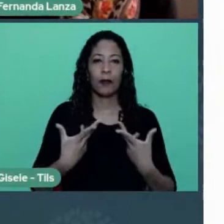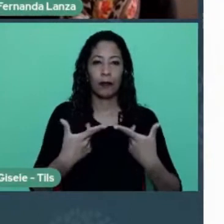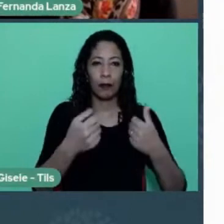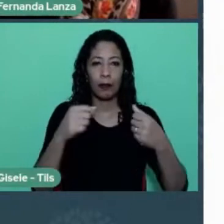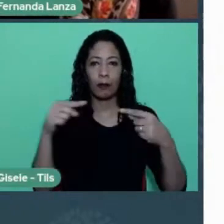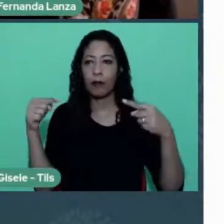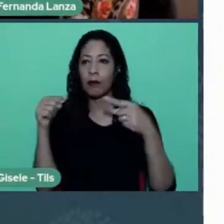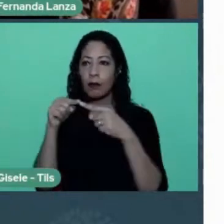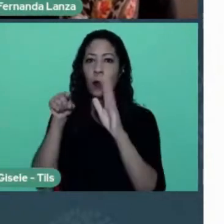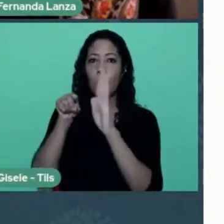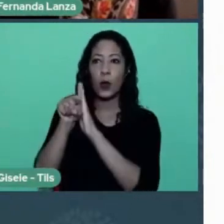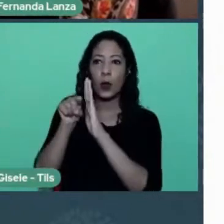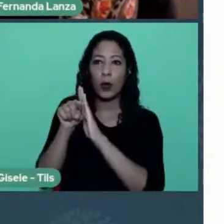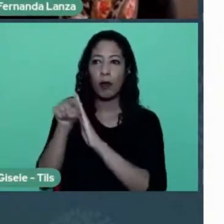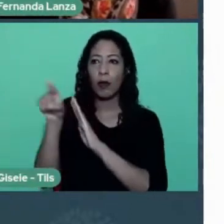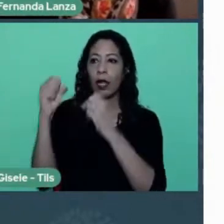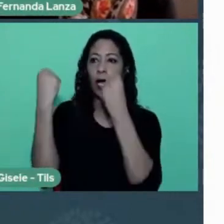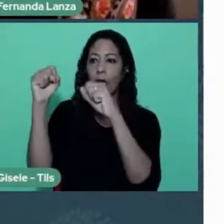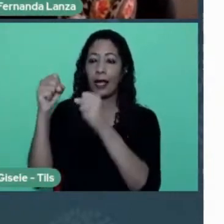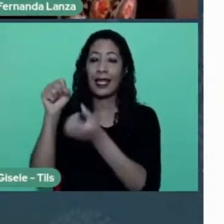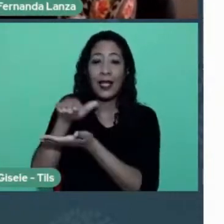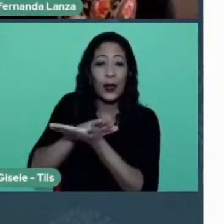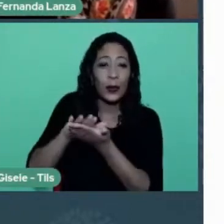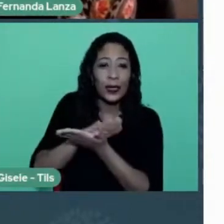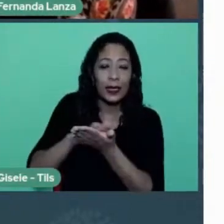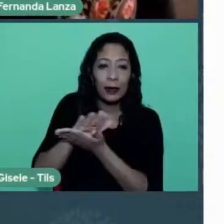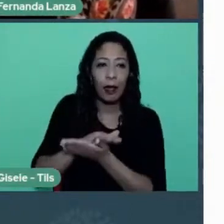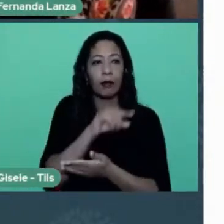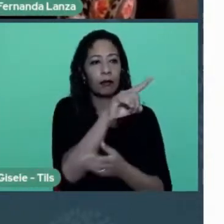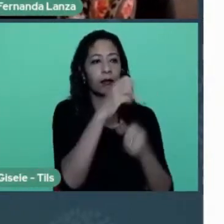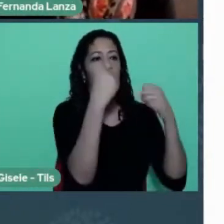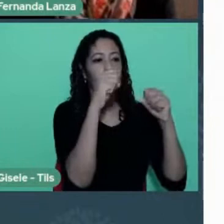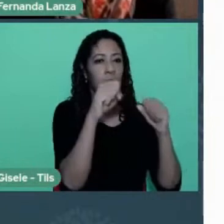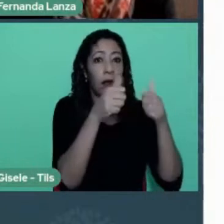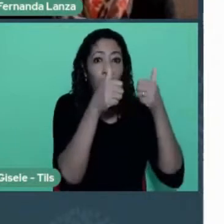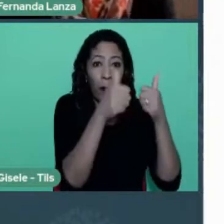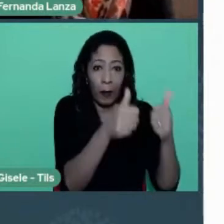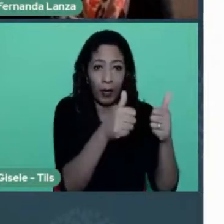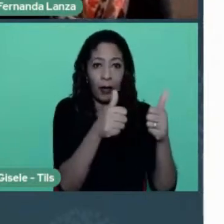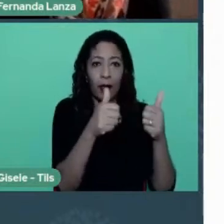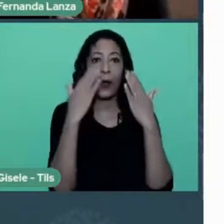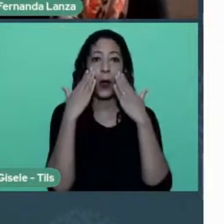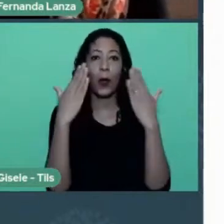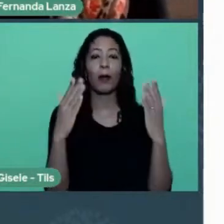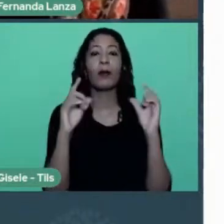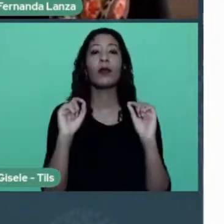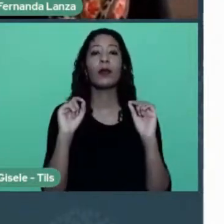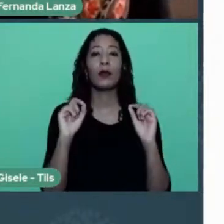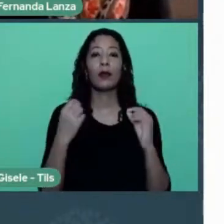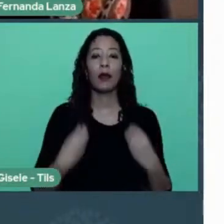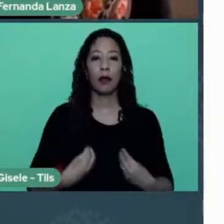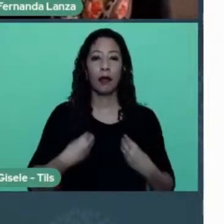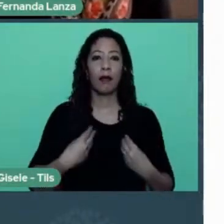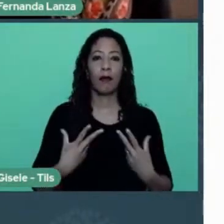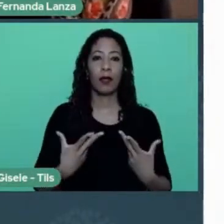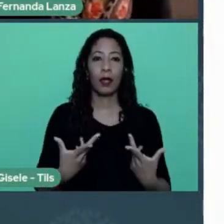aplicados em indivíduos que não fizeram exercício, indivíduos que treinaram, que fizeram exercício, mostraram que a qualidade de vida ao longo do